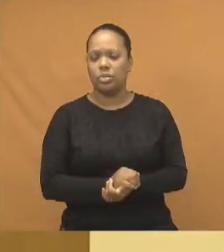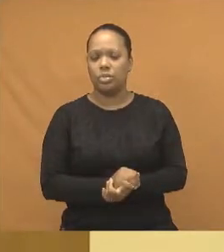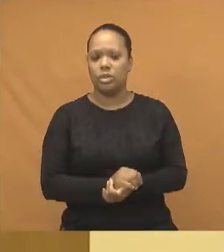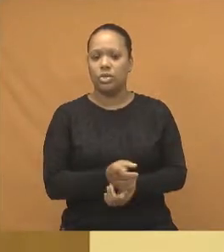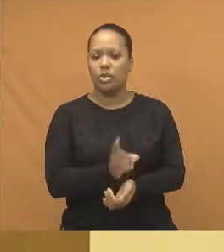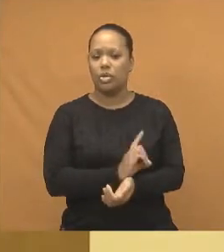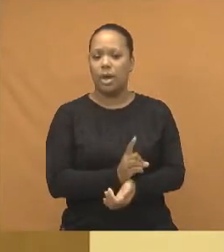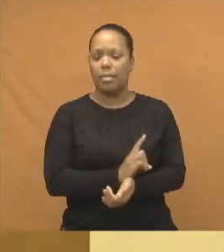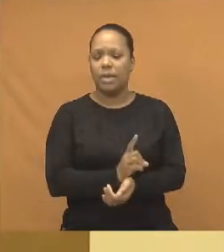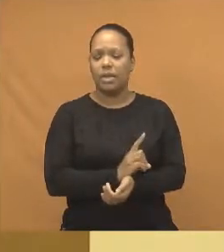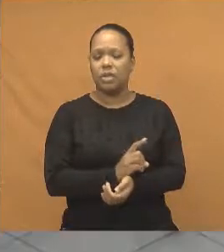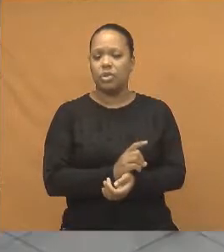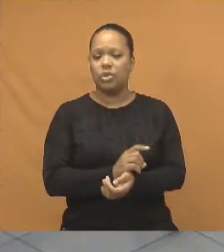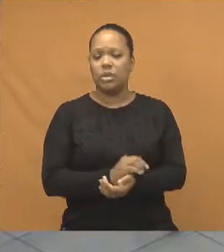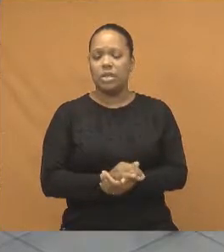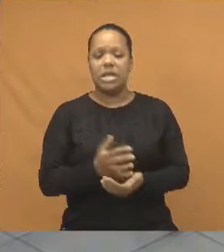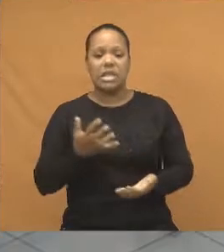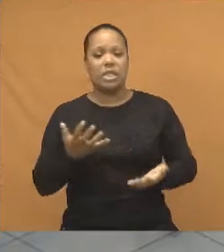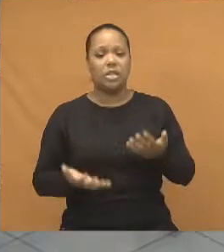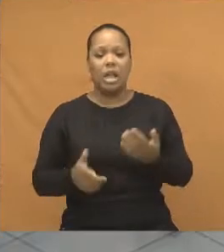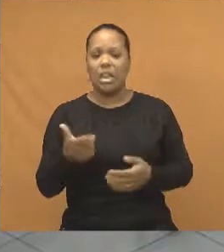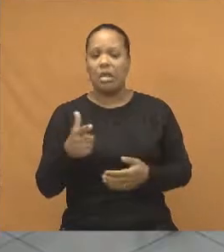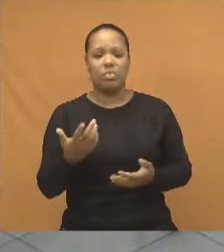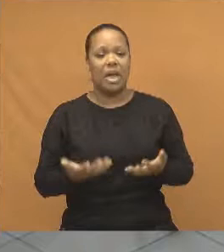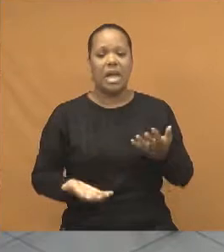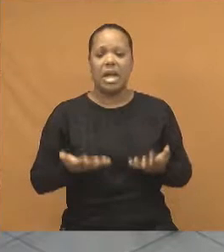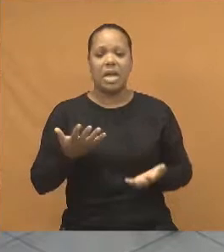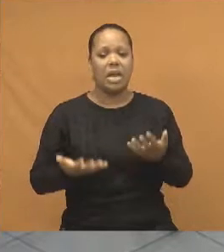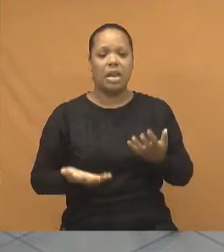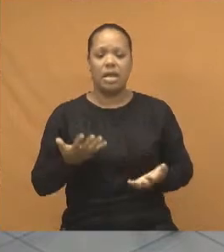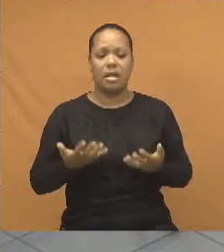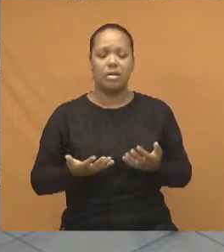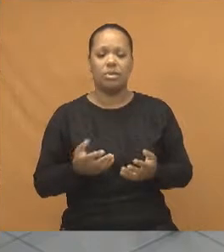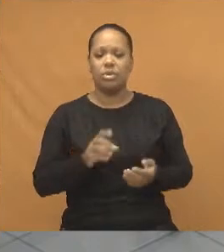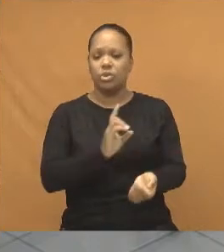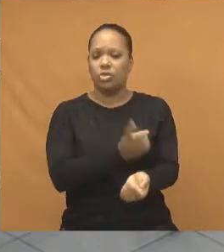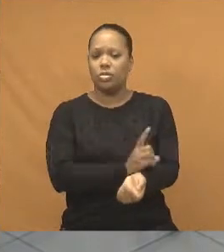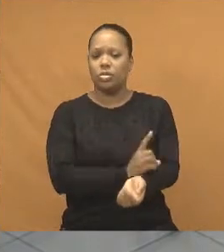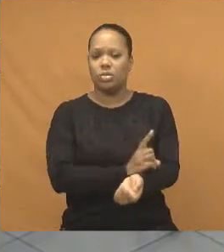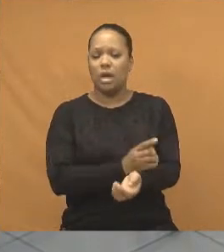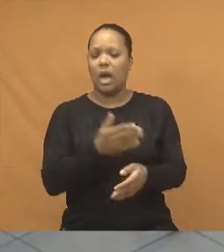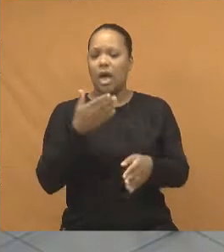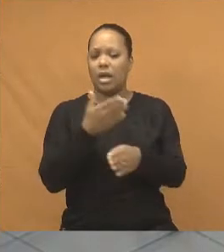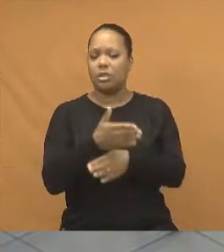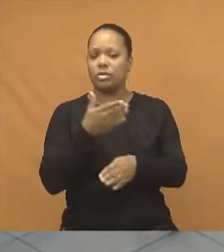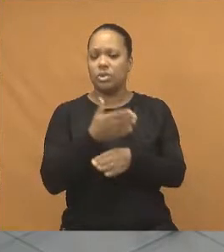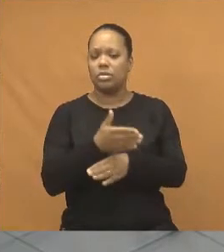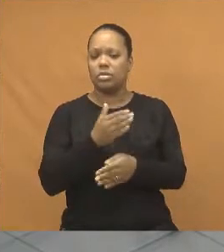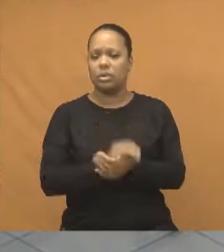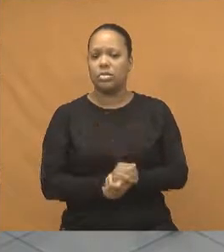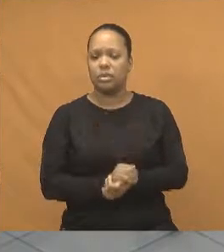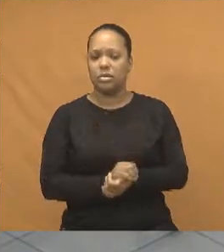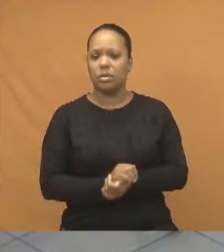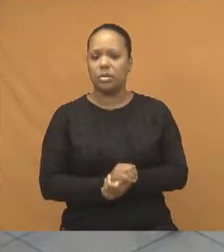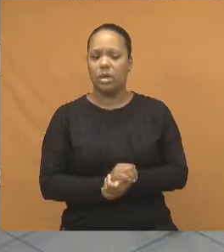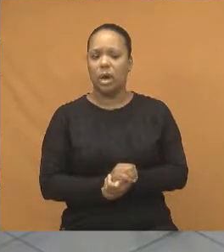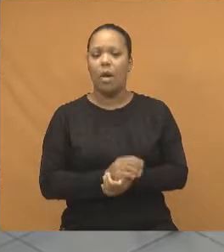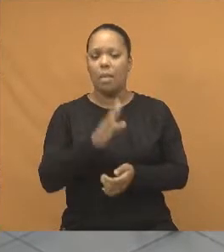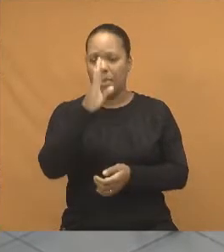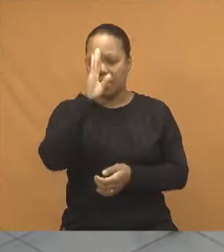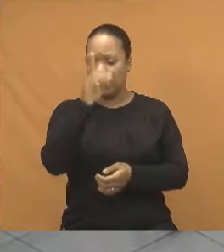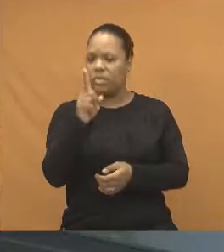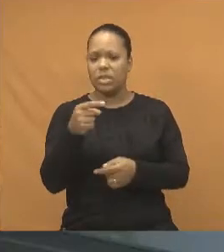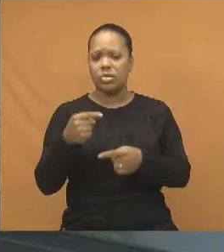Diabéticos então, não estáveis. Mas você não concorda, então, que o diabético tem o atendimento